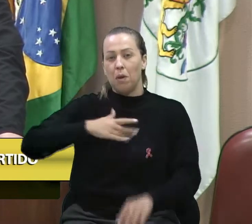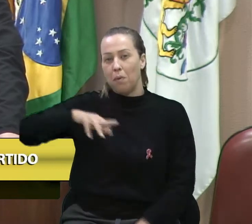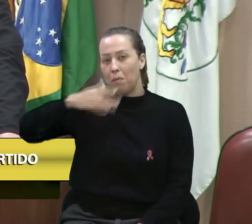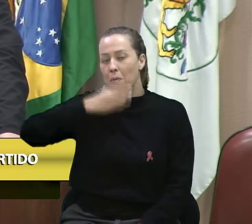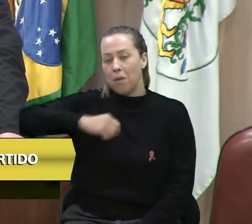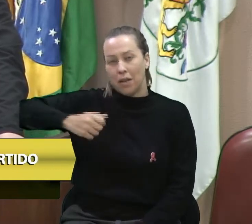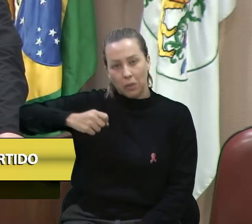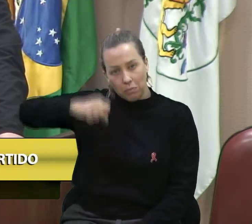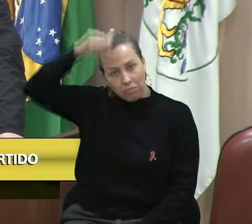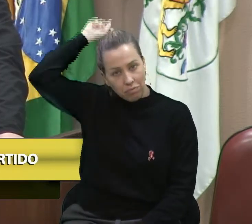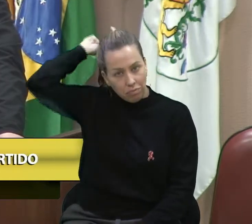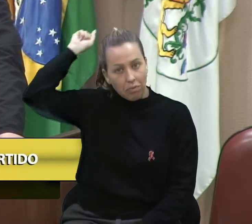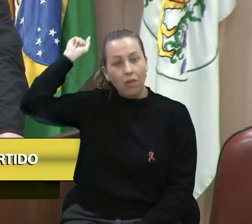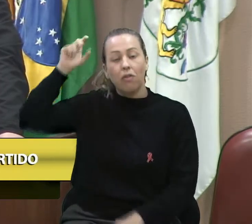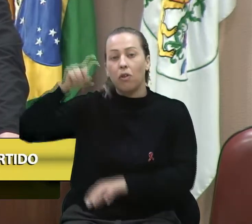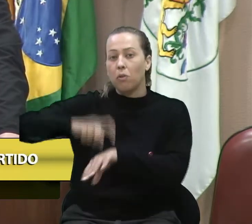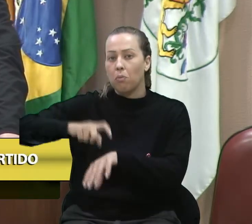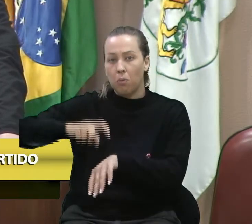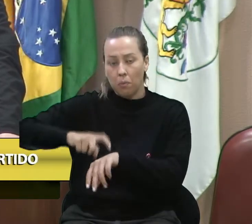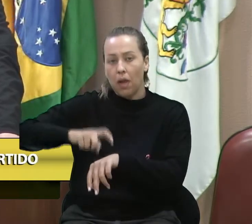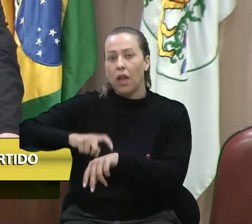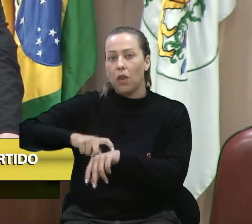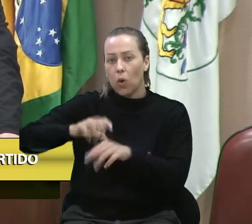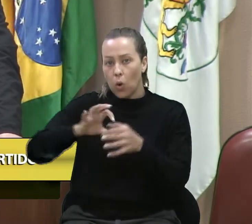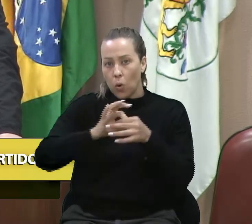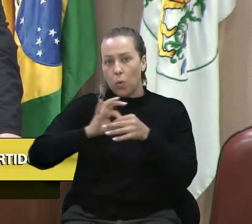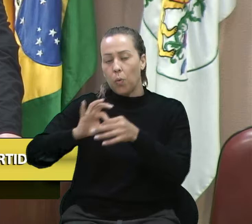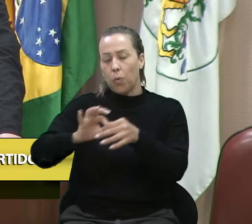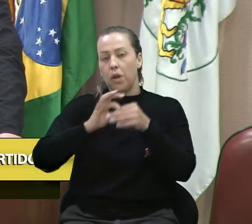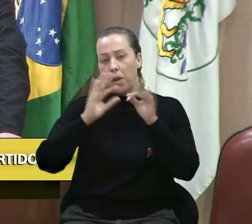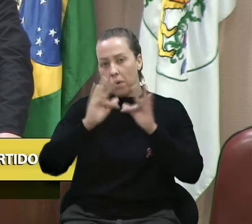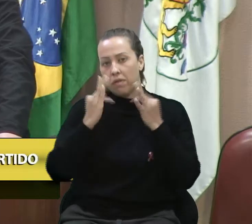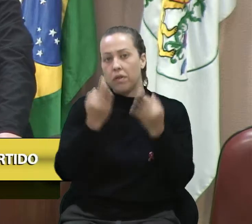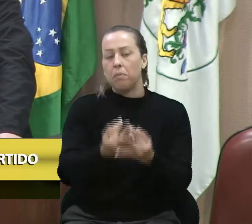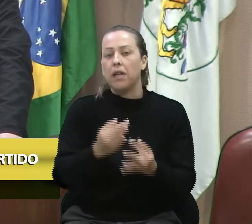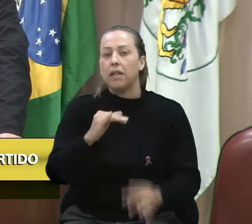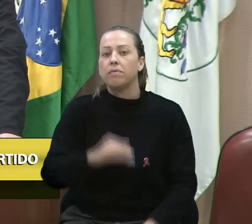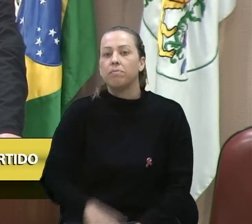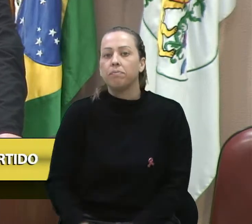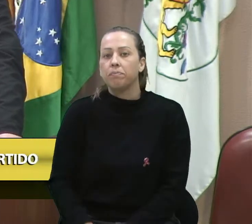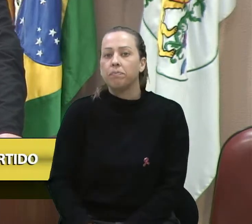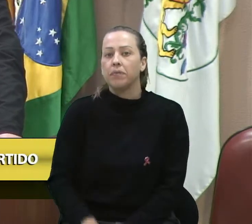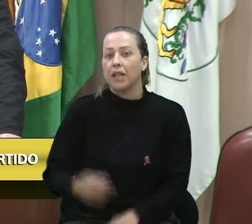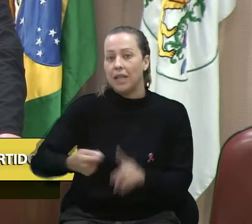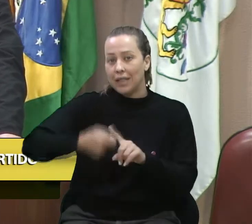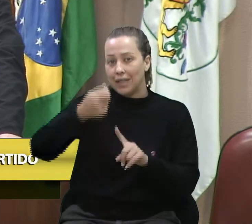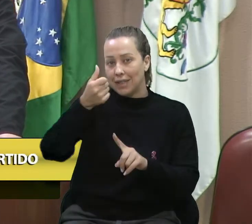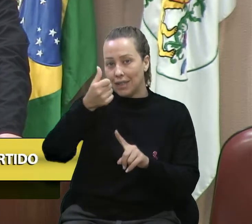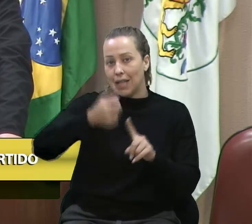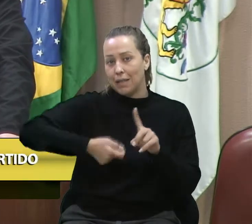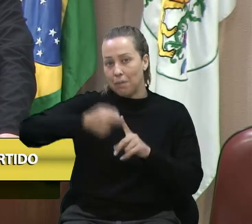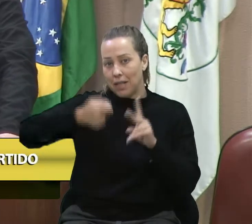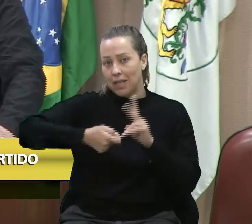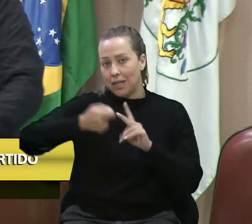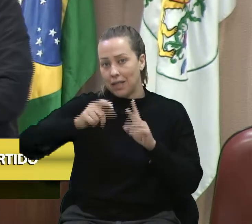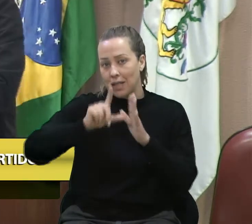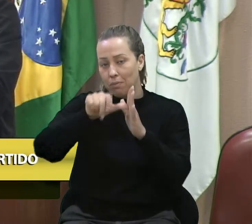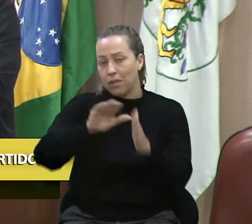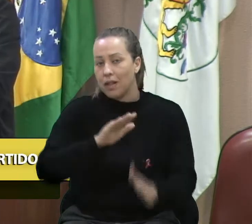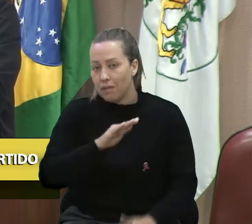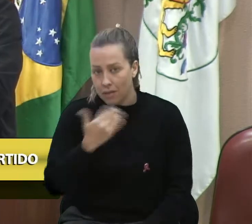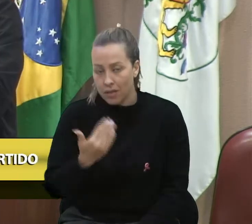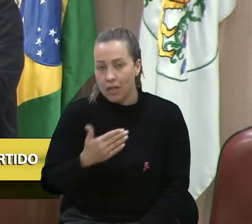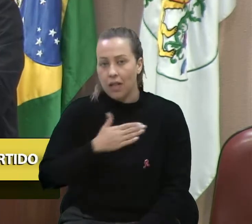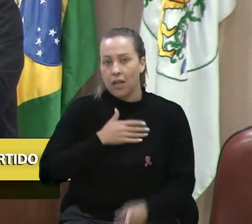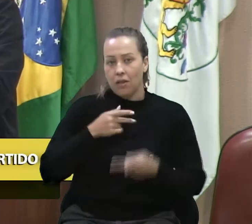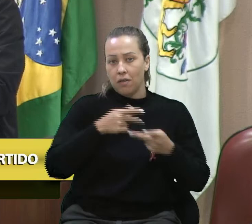na cabeça dela, e foi um momento assim que uniu bastante a família, né? Felizmente, 6 meses depois ela veio a falecer, mas eu